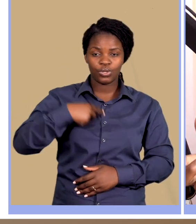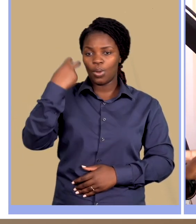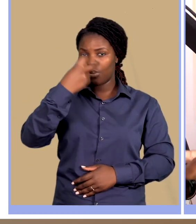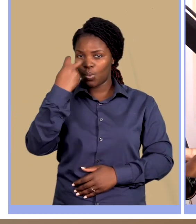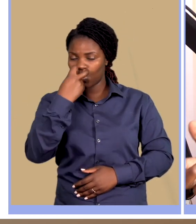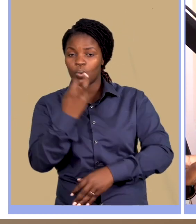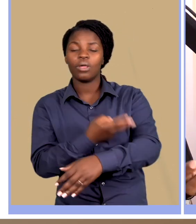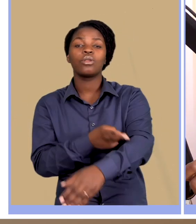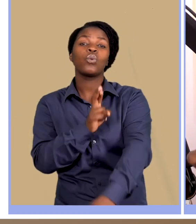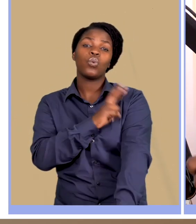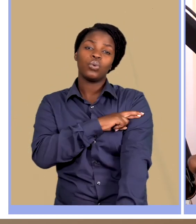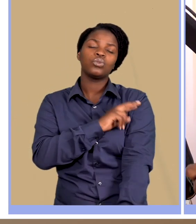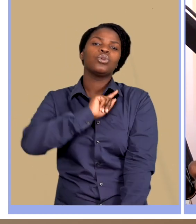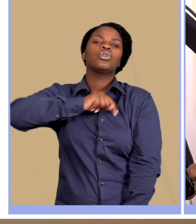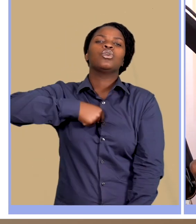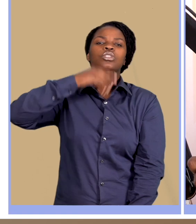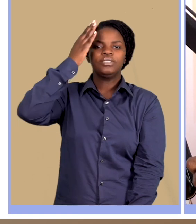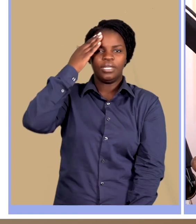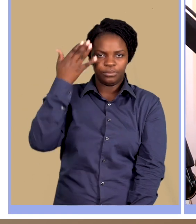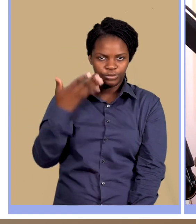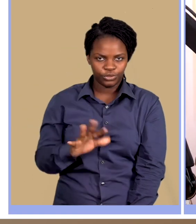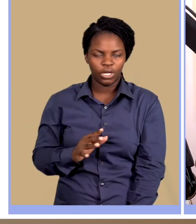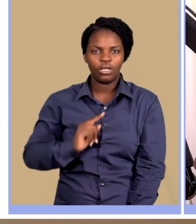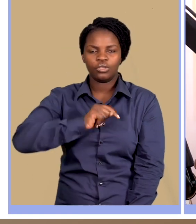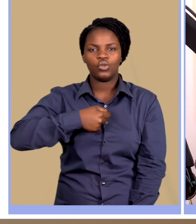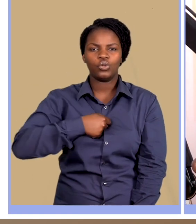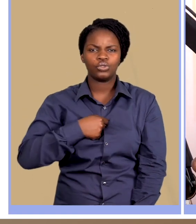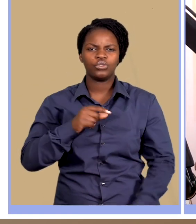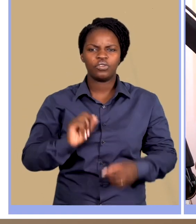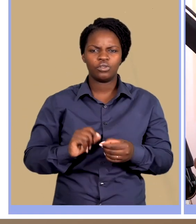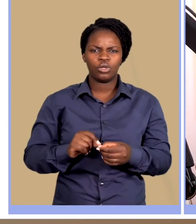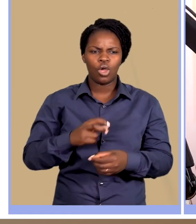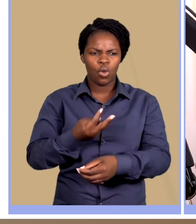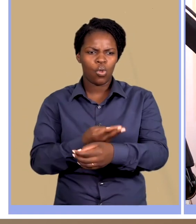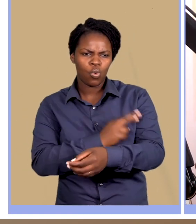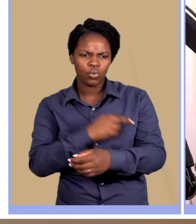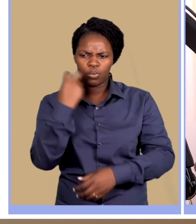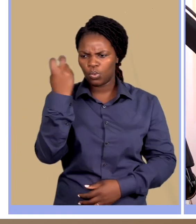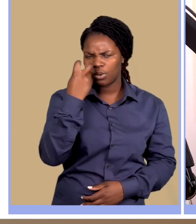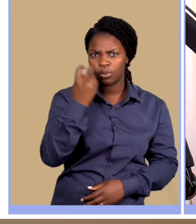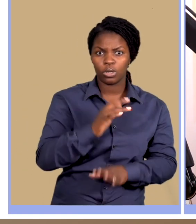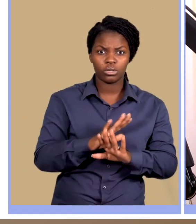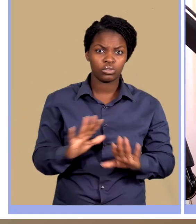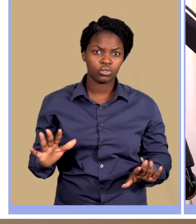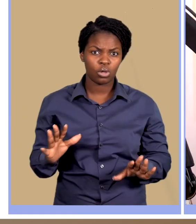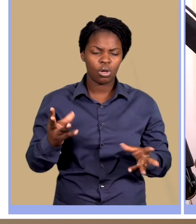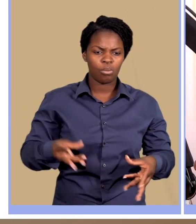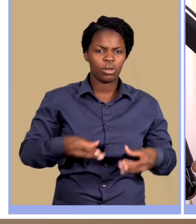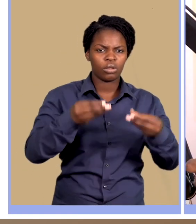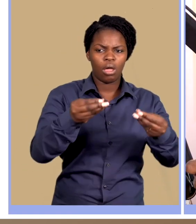mobilizar recursos apenas para trazer o kit de dignidade, para trazer balde, para